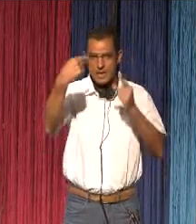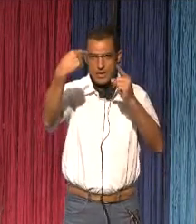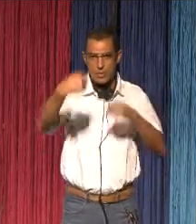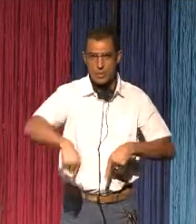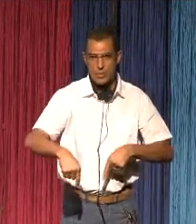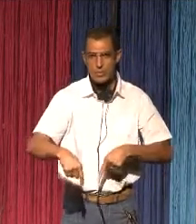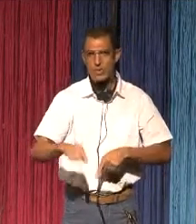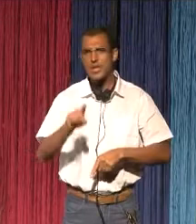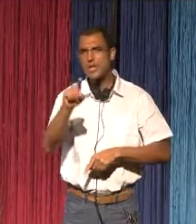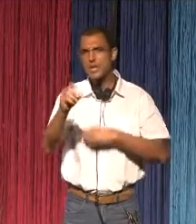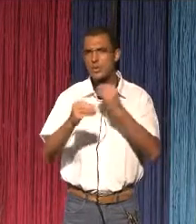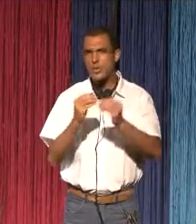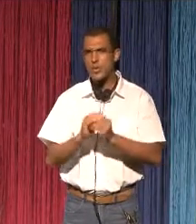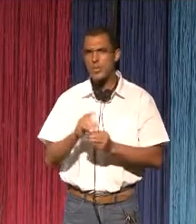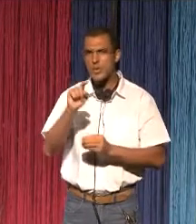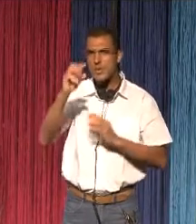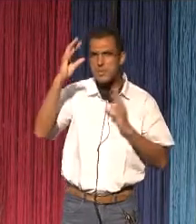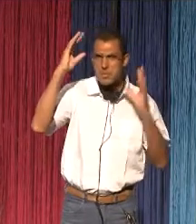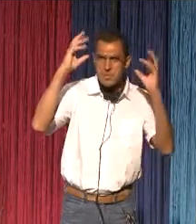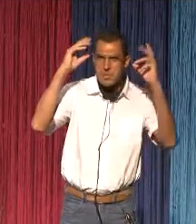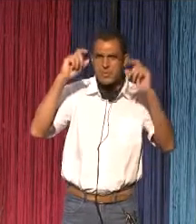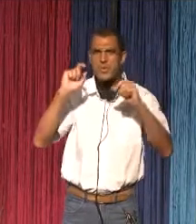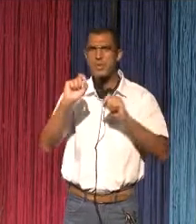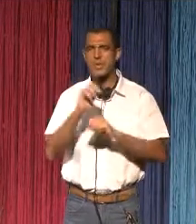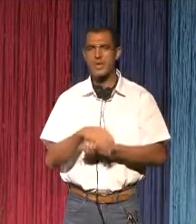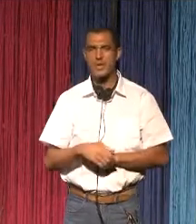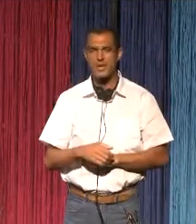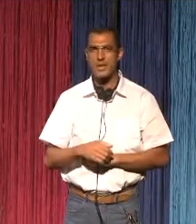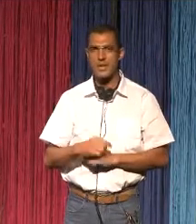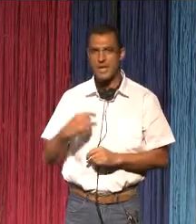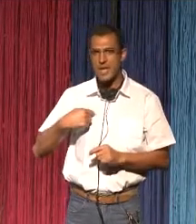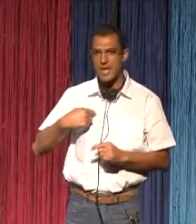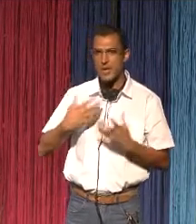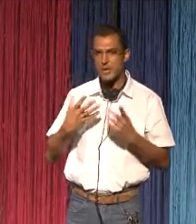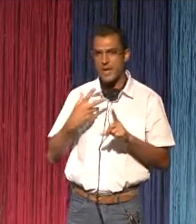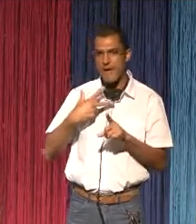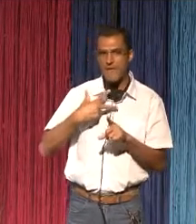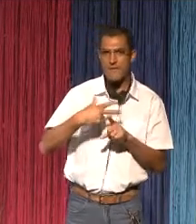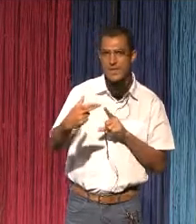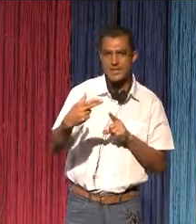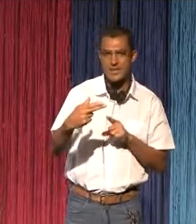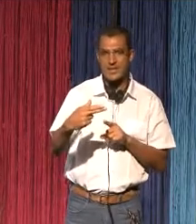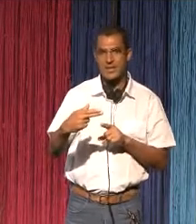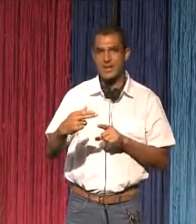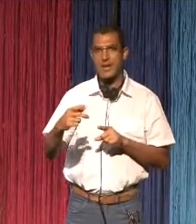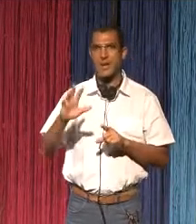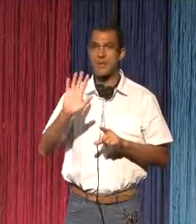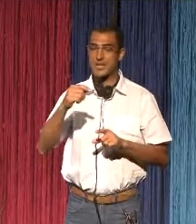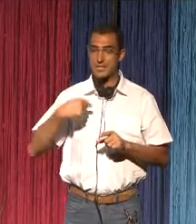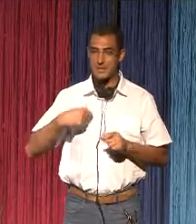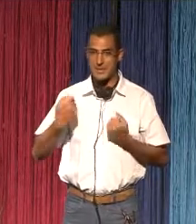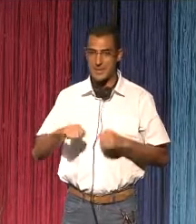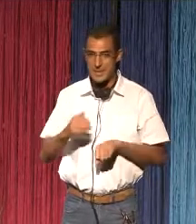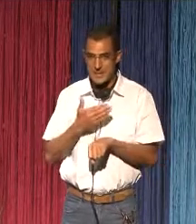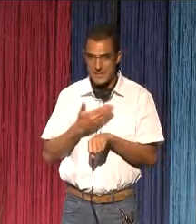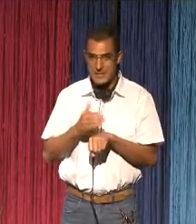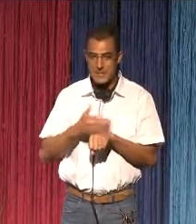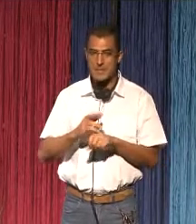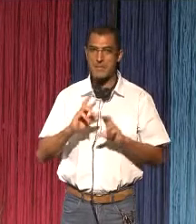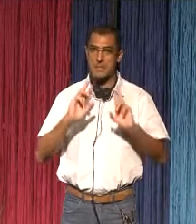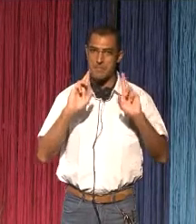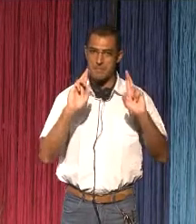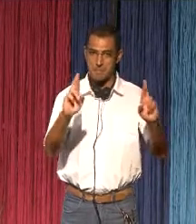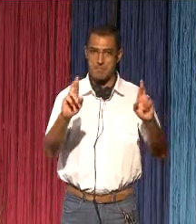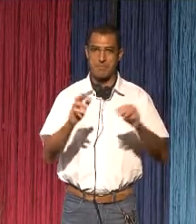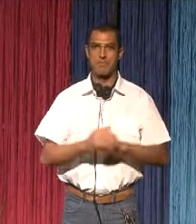no jogo, né? Eu quero ganhar do outro, mas para isso eu tenho que respeitá-lo e tenho que saber muito sobre ele. 10 minutos.